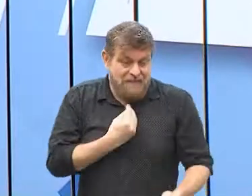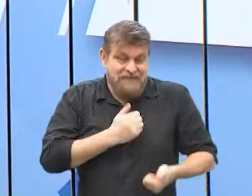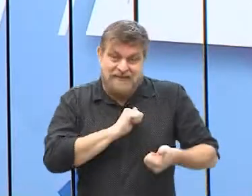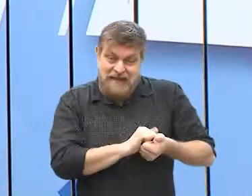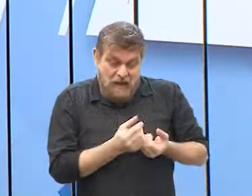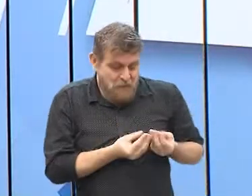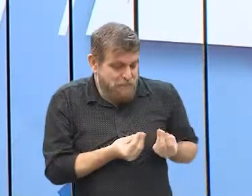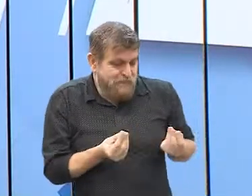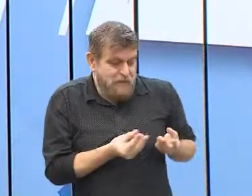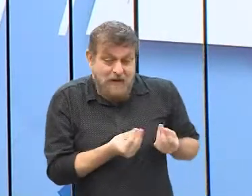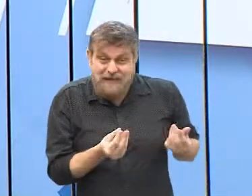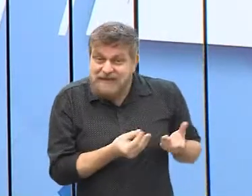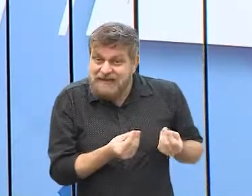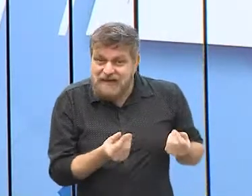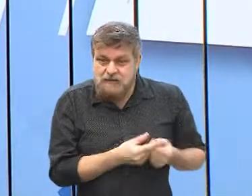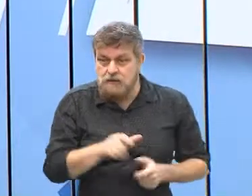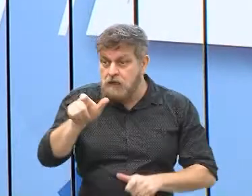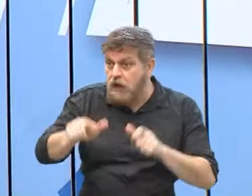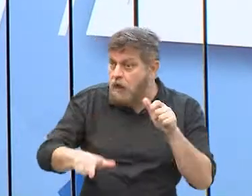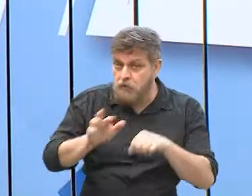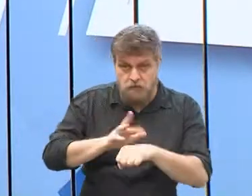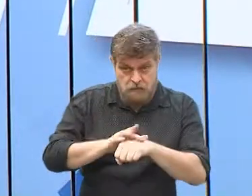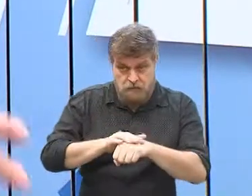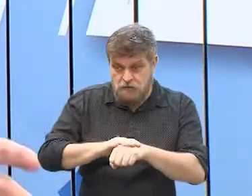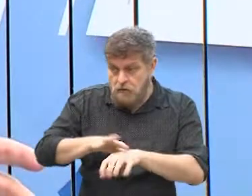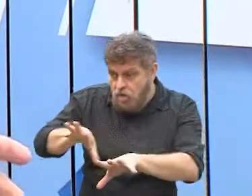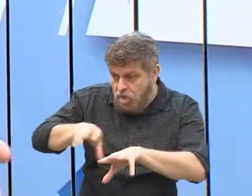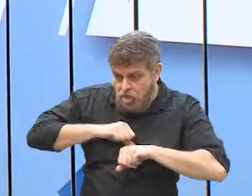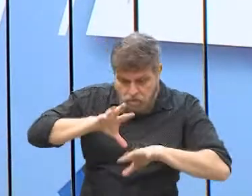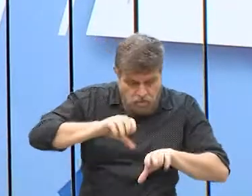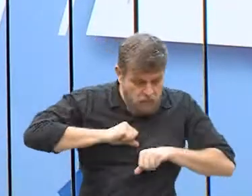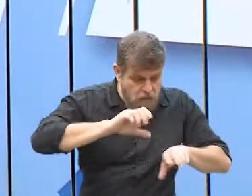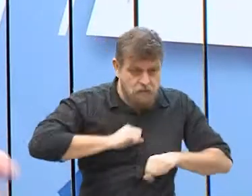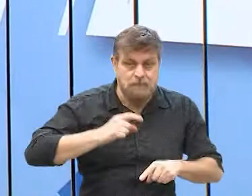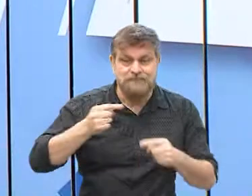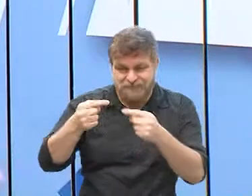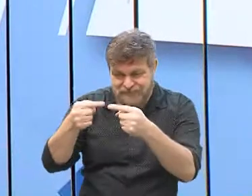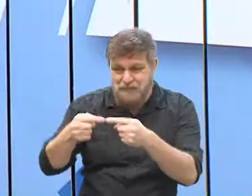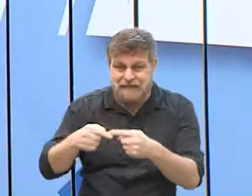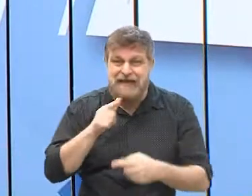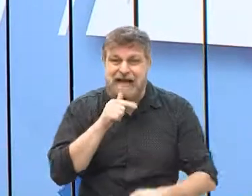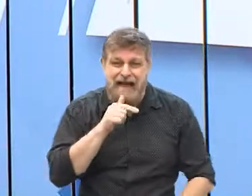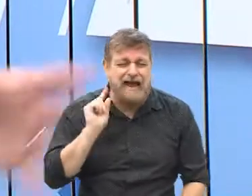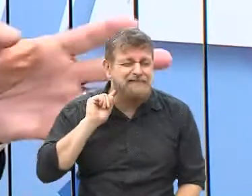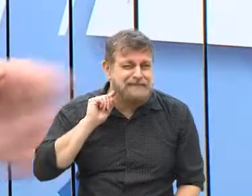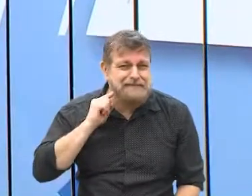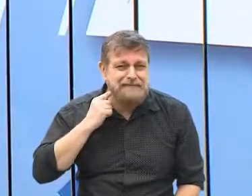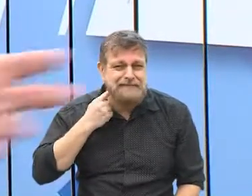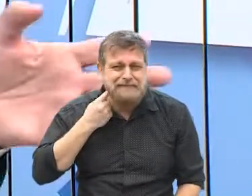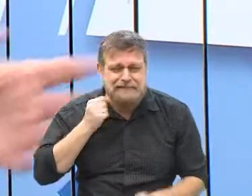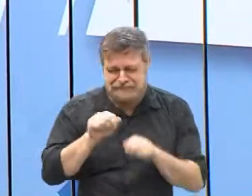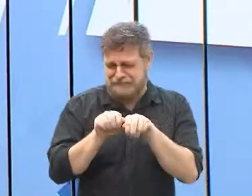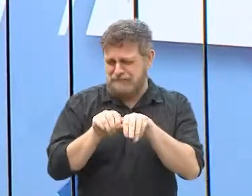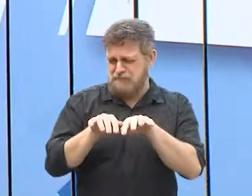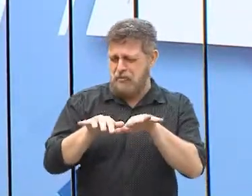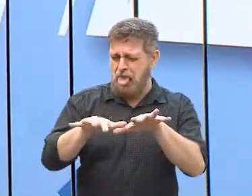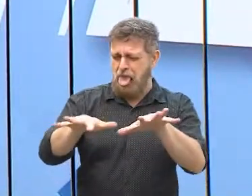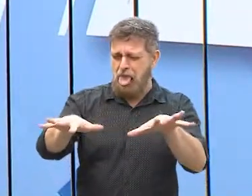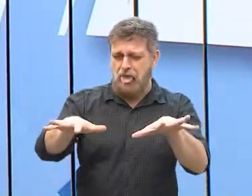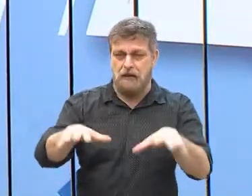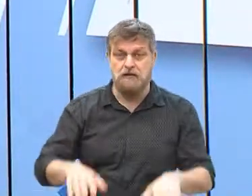né? Muitas pessoas adoecem, há muitas doenças associadas ao esgoto que corre em céu aberto e